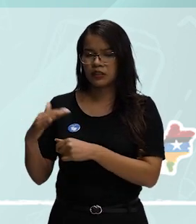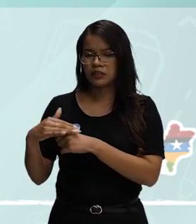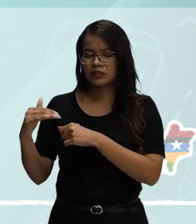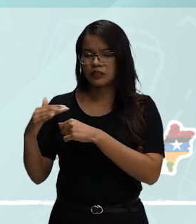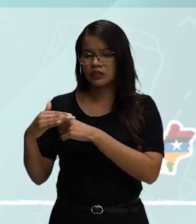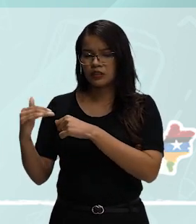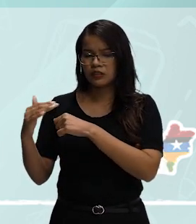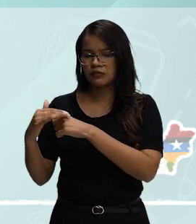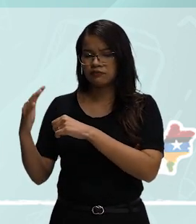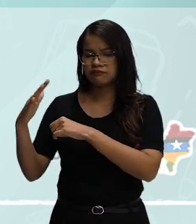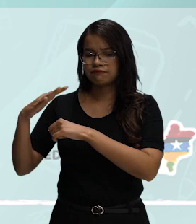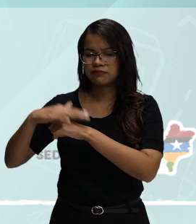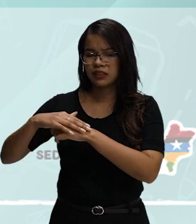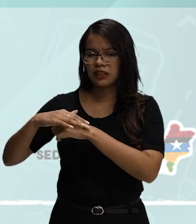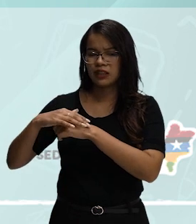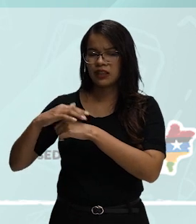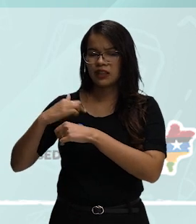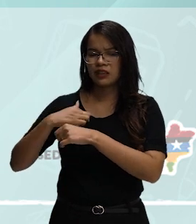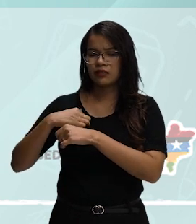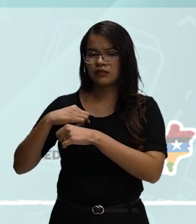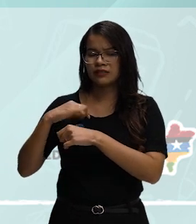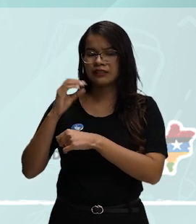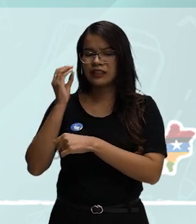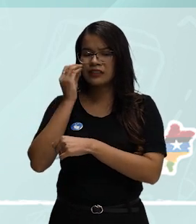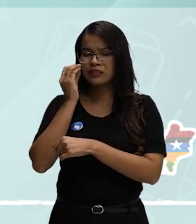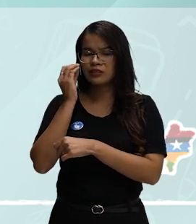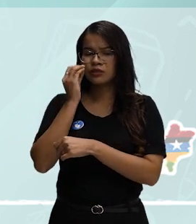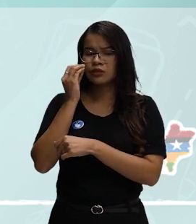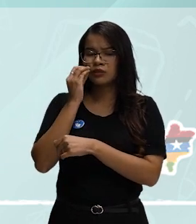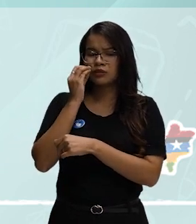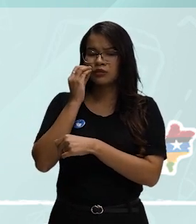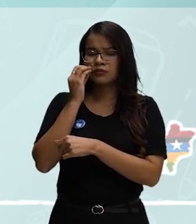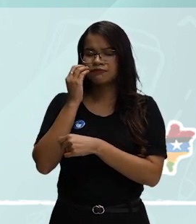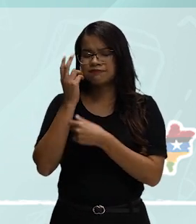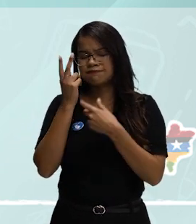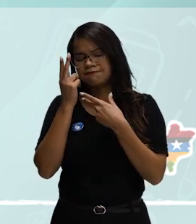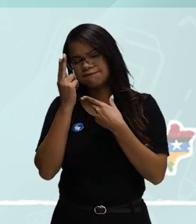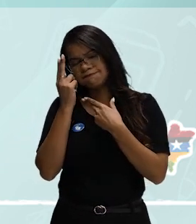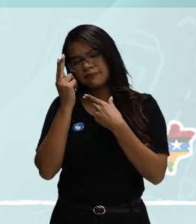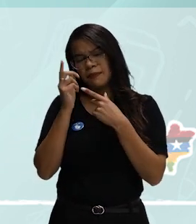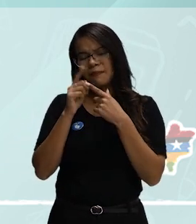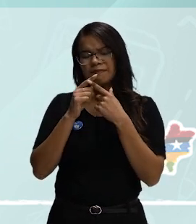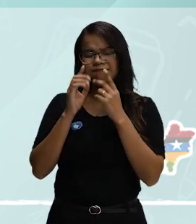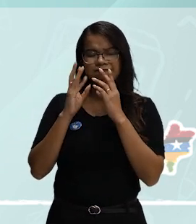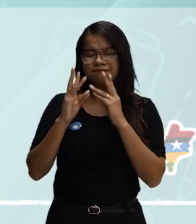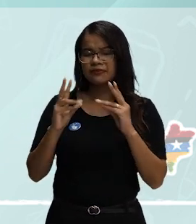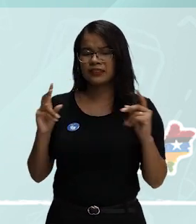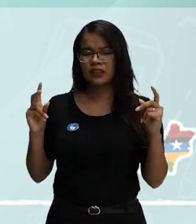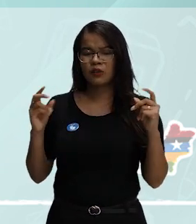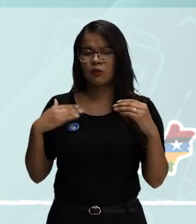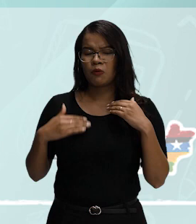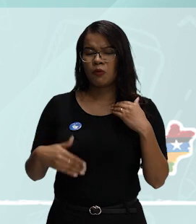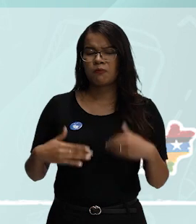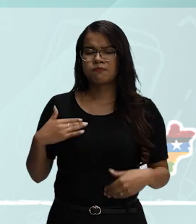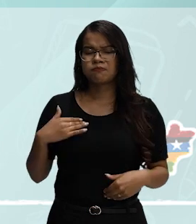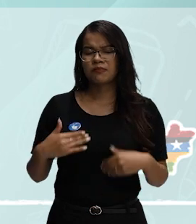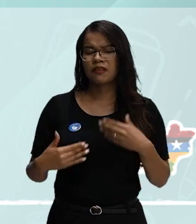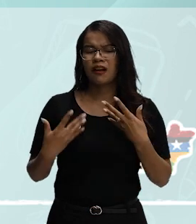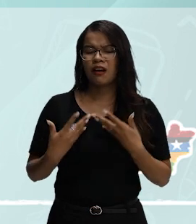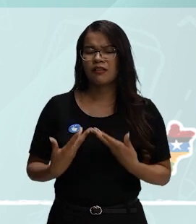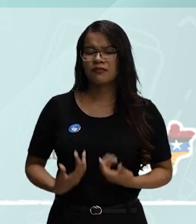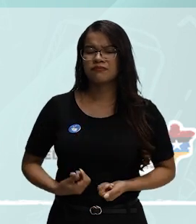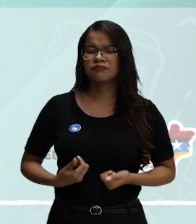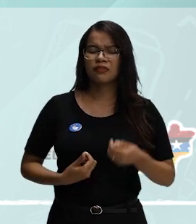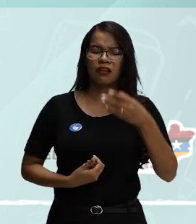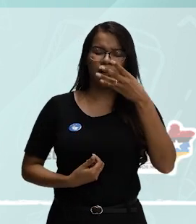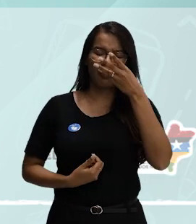tento o sono reter, já esmurece. O corpo exausto que o repouso esquece. Eis o estado em que a mágoa me